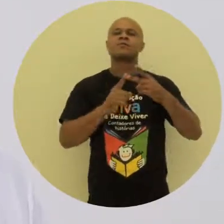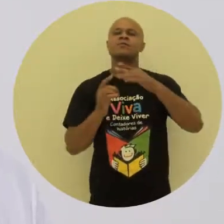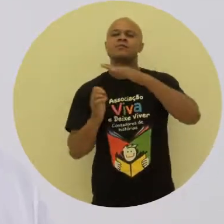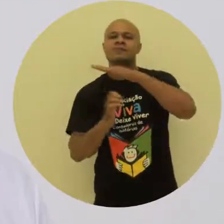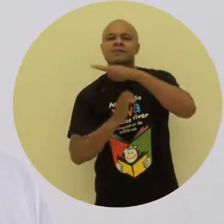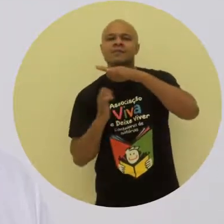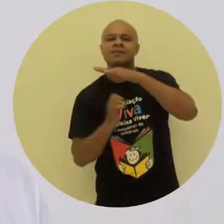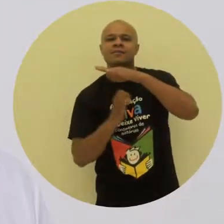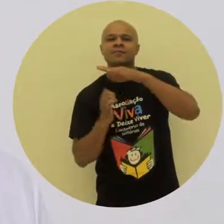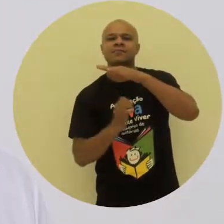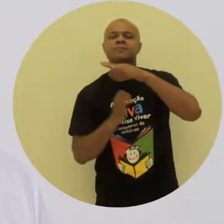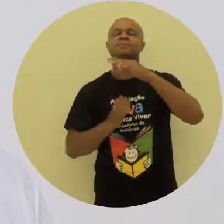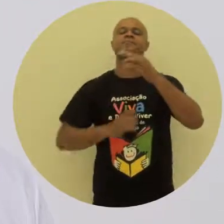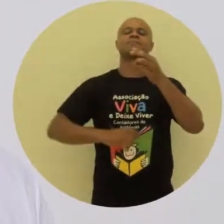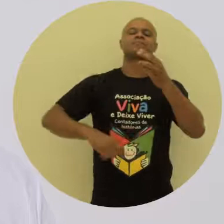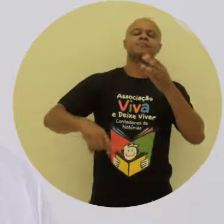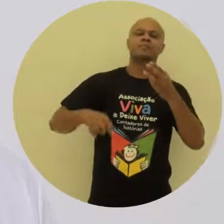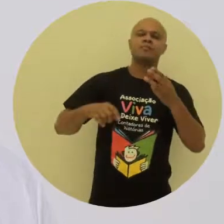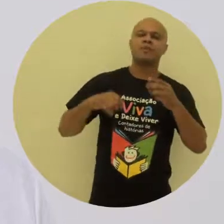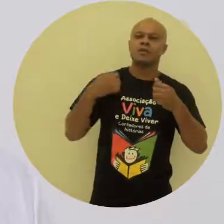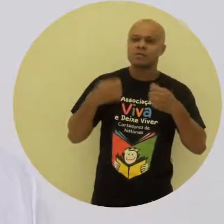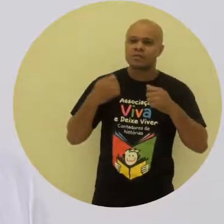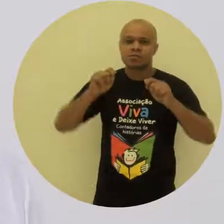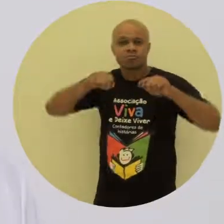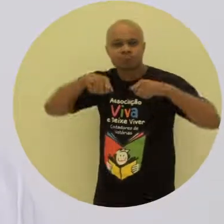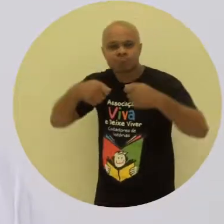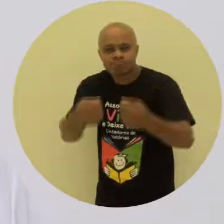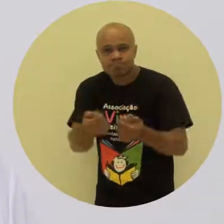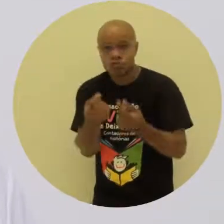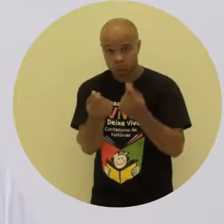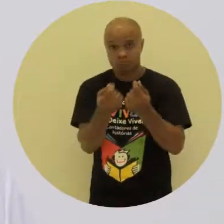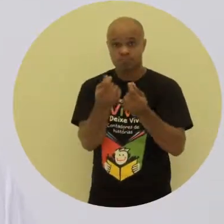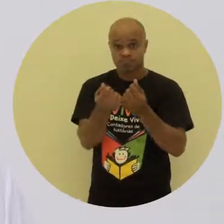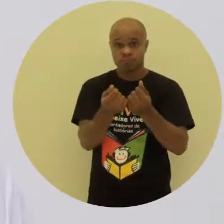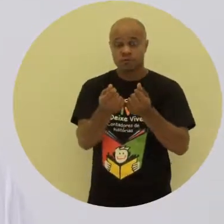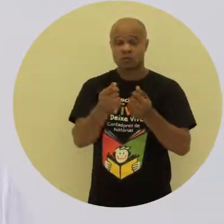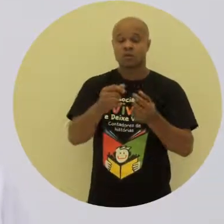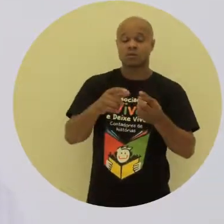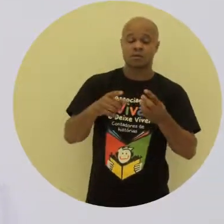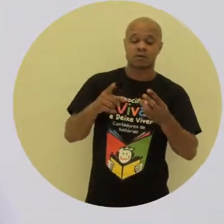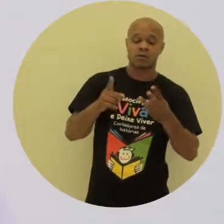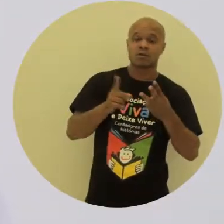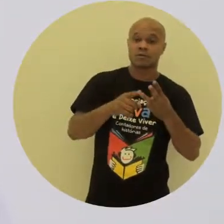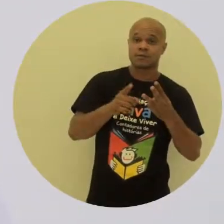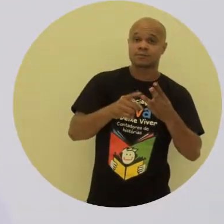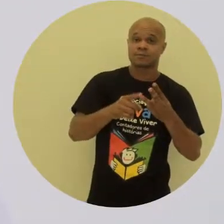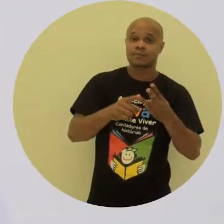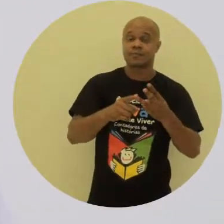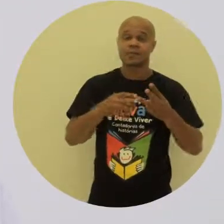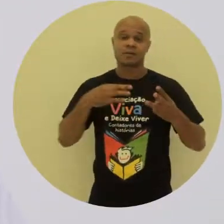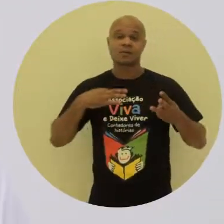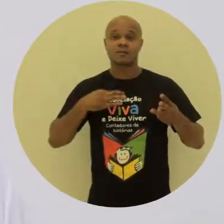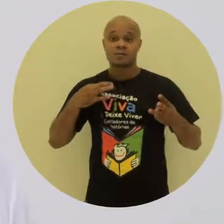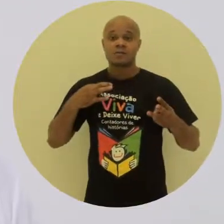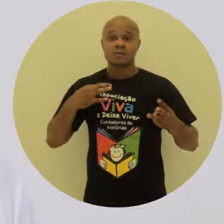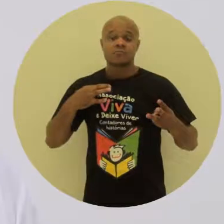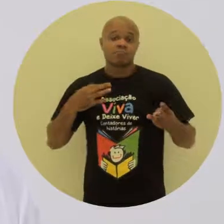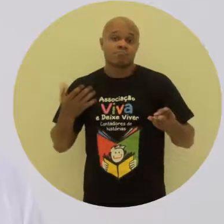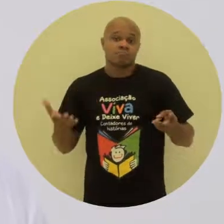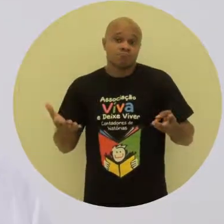as empresas que detêm lucro e elas precisam devolver parte desse lucro para o desenvolvimento da sociedade. E